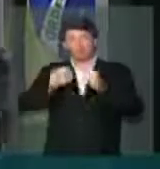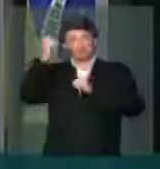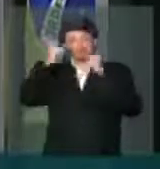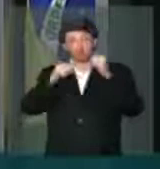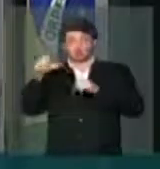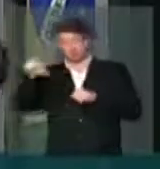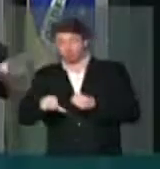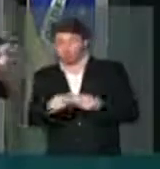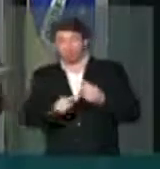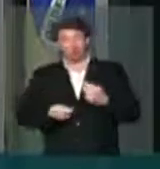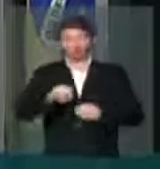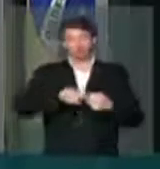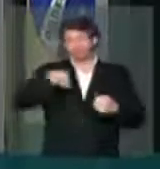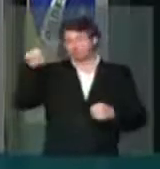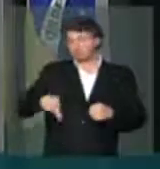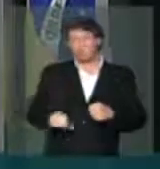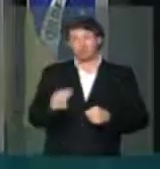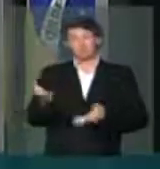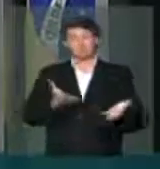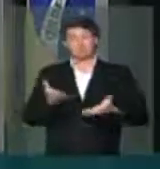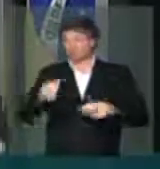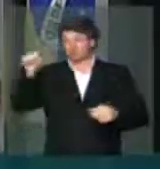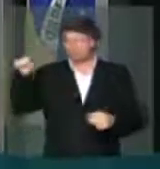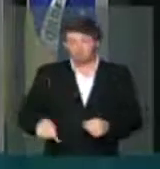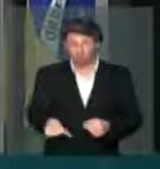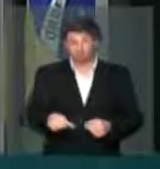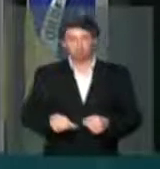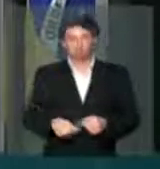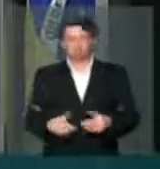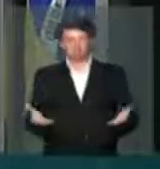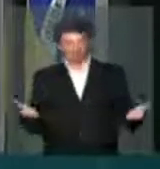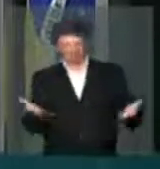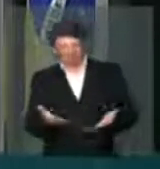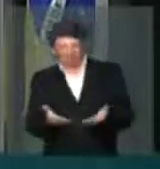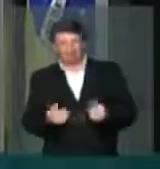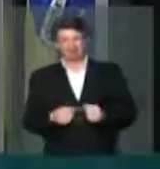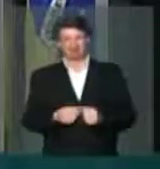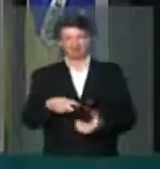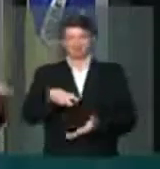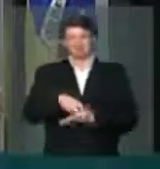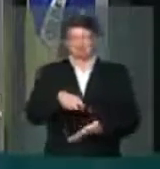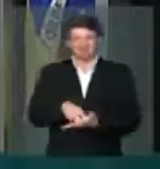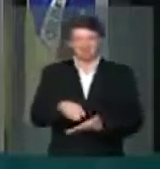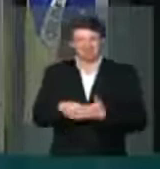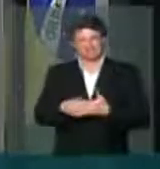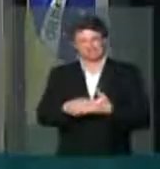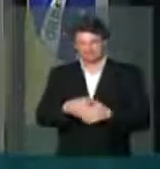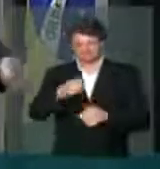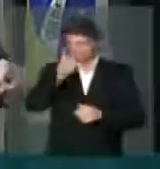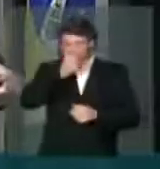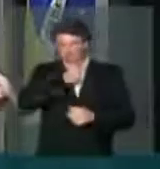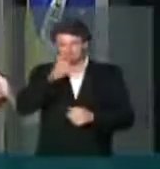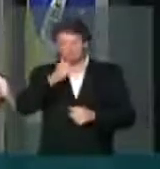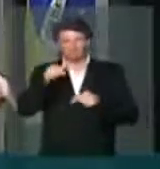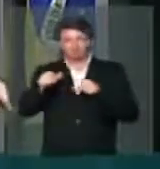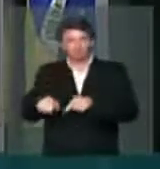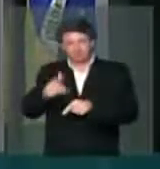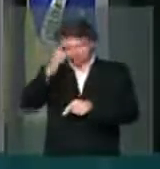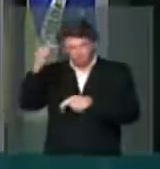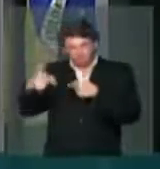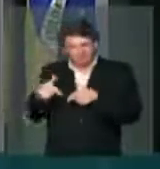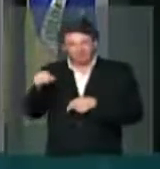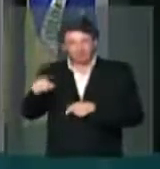do comércio, do setor de serviços. E agora vem penalizar, cortar na carne desse